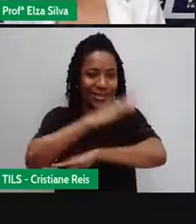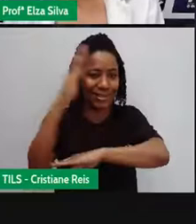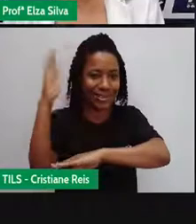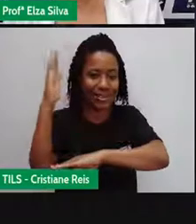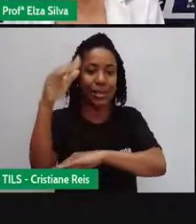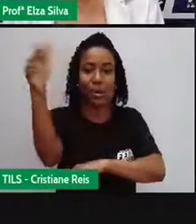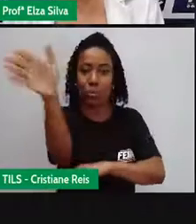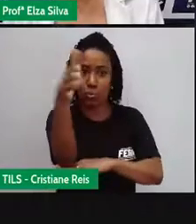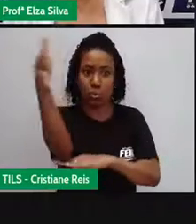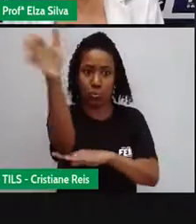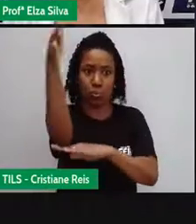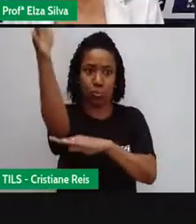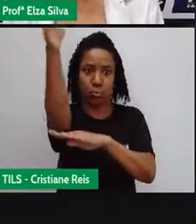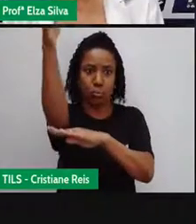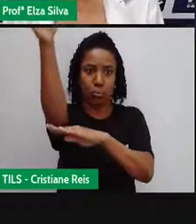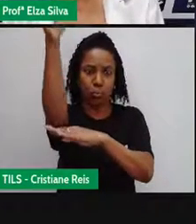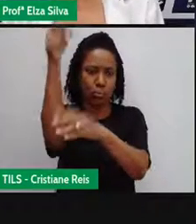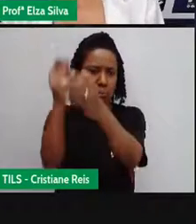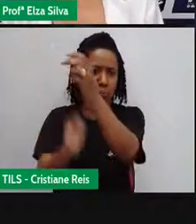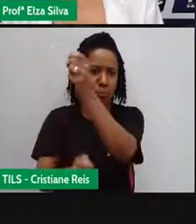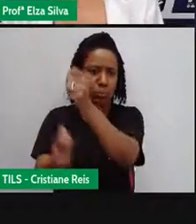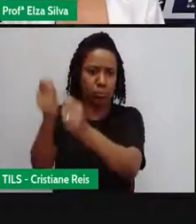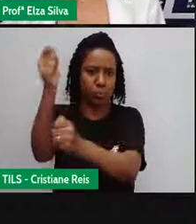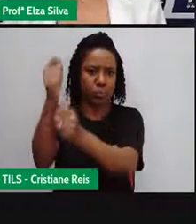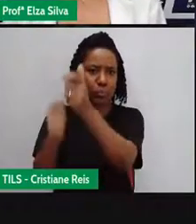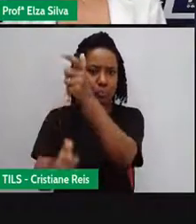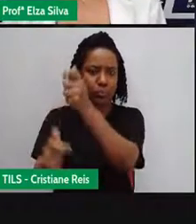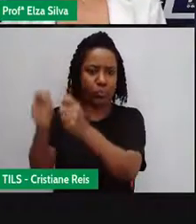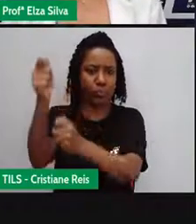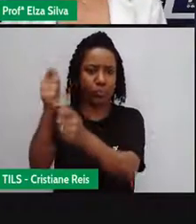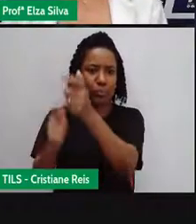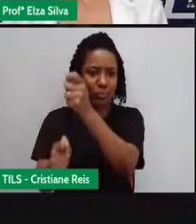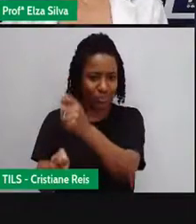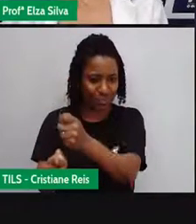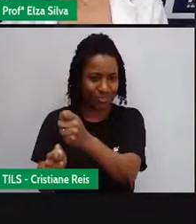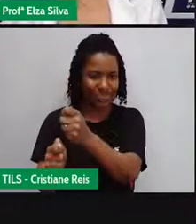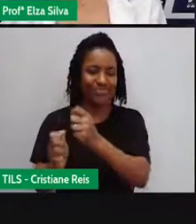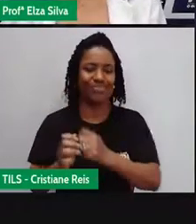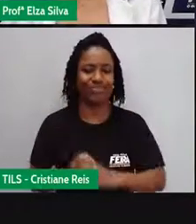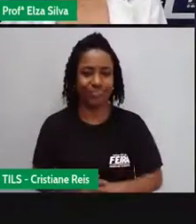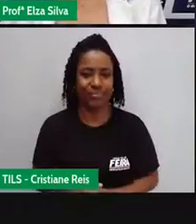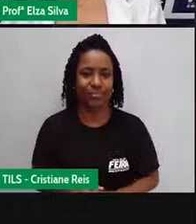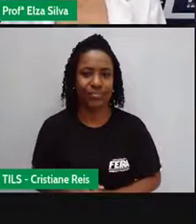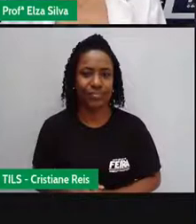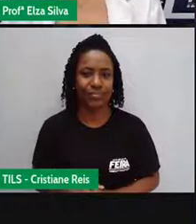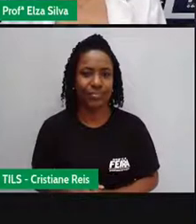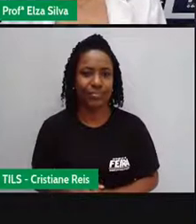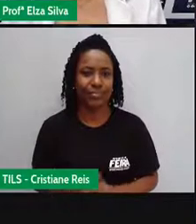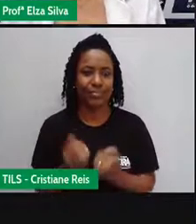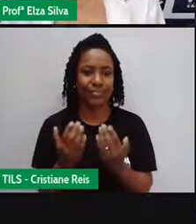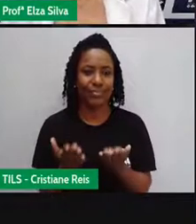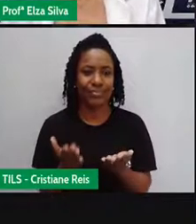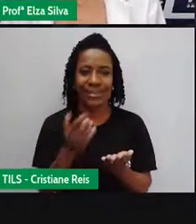de suas casas. So, Americans gave thanks for the political freedom.